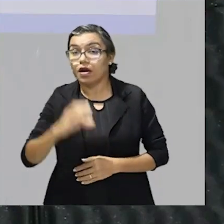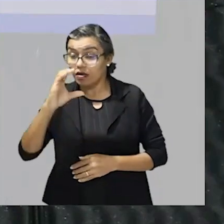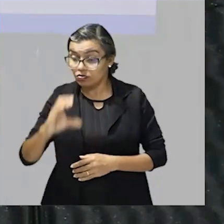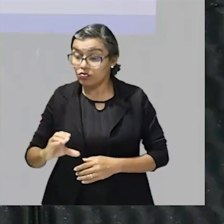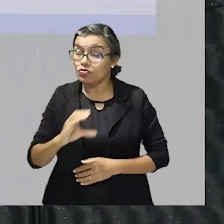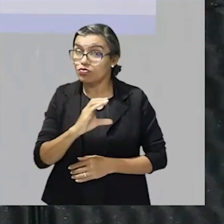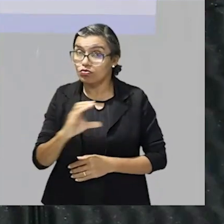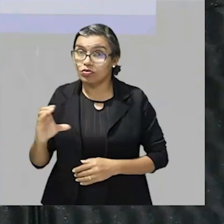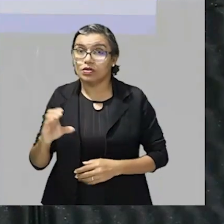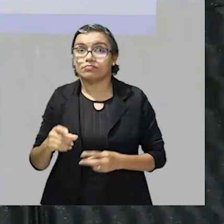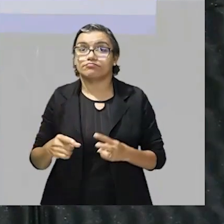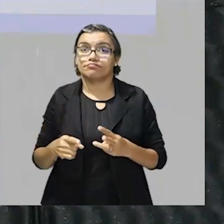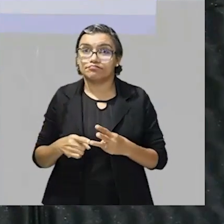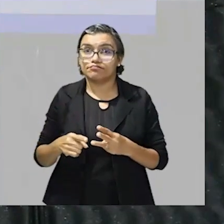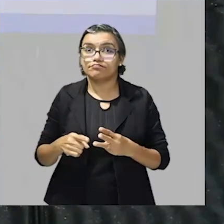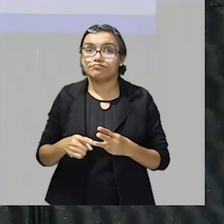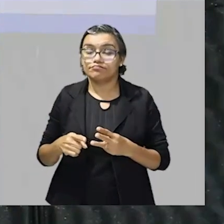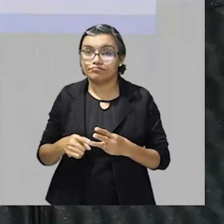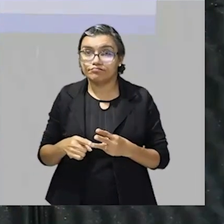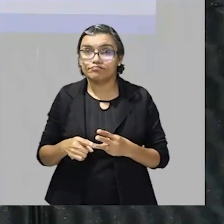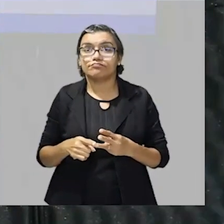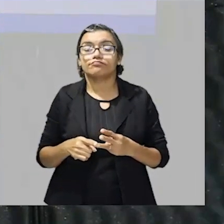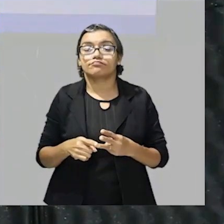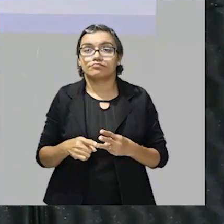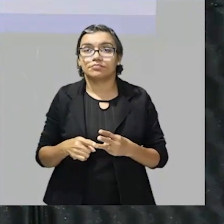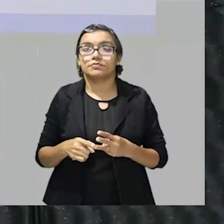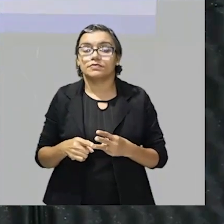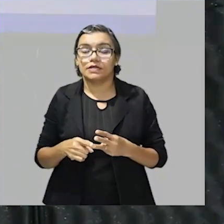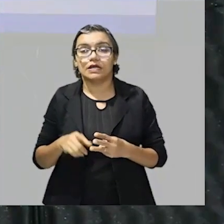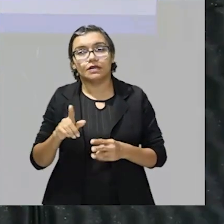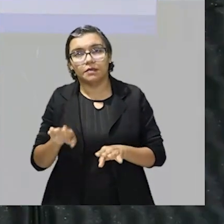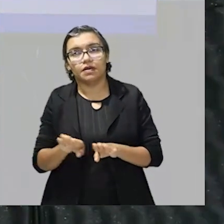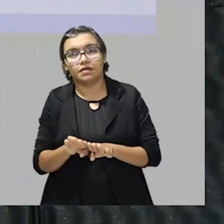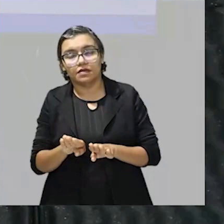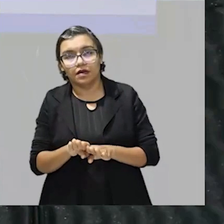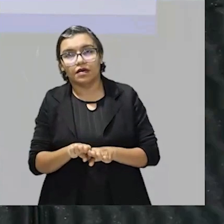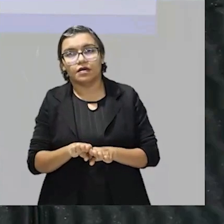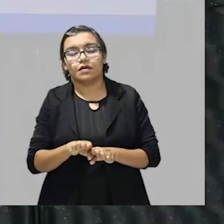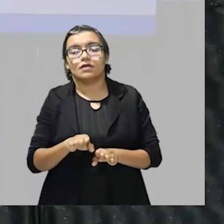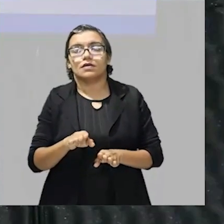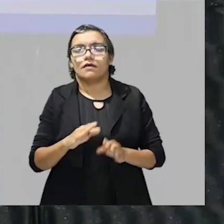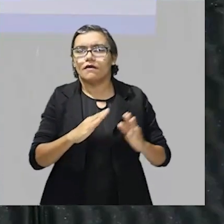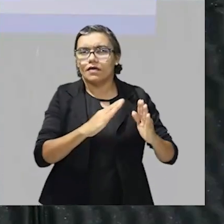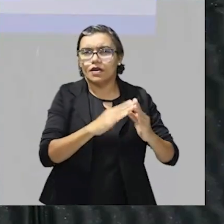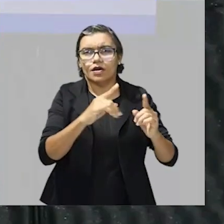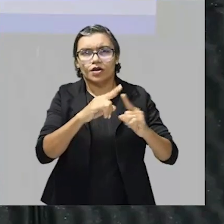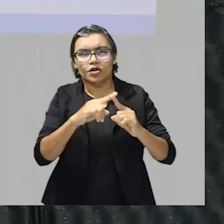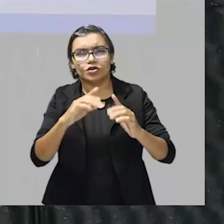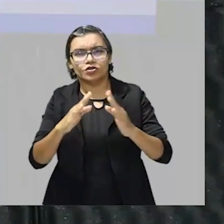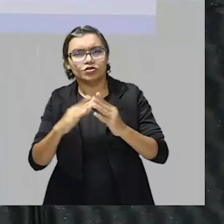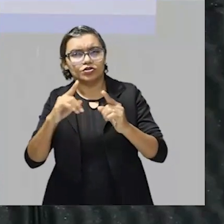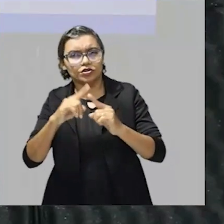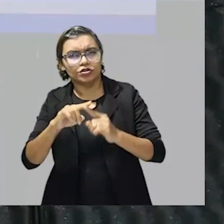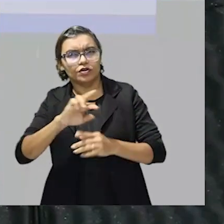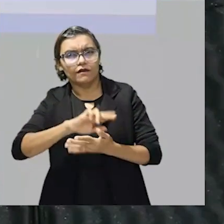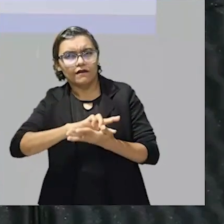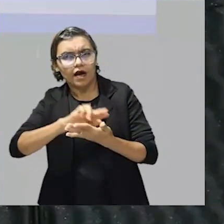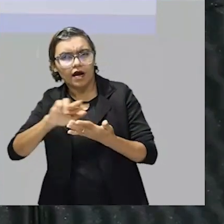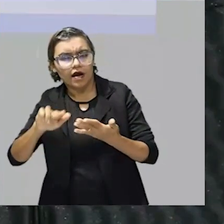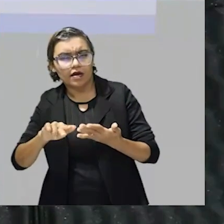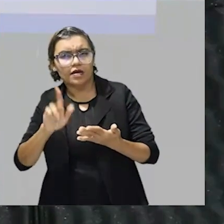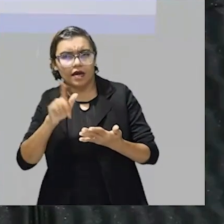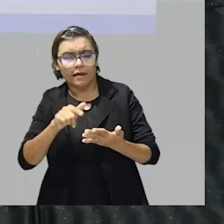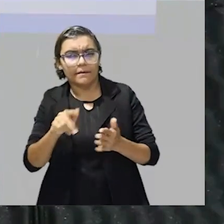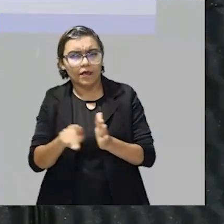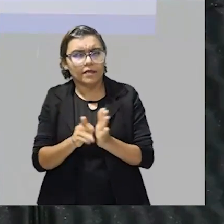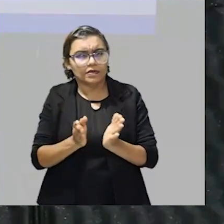católica a religião que é protestante que é formada por várias igrejas com muitos nomes mas se denomina protestante